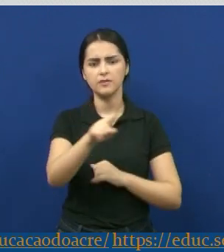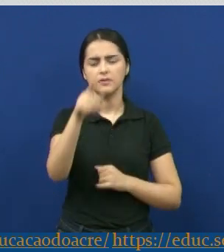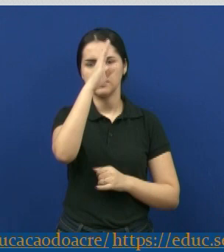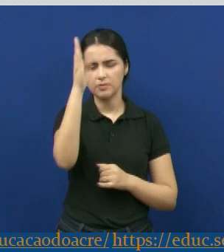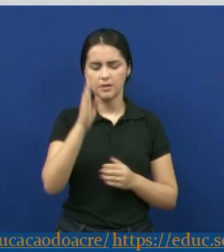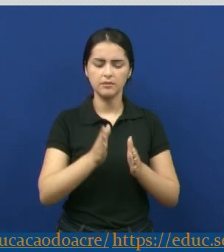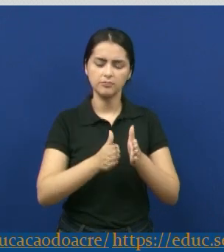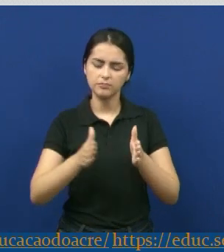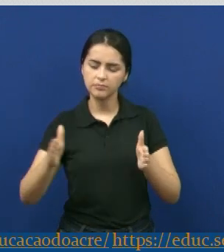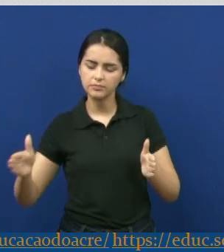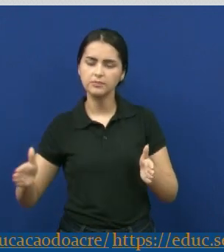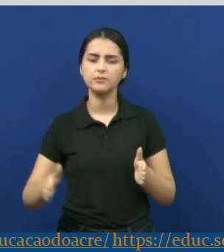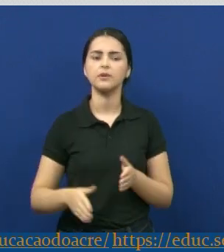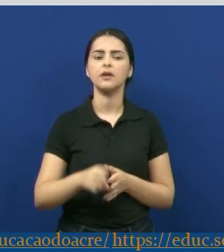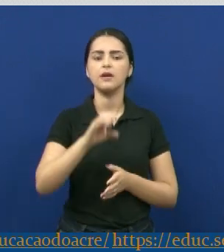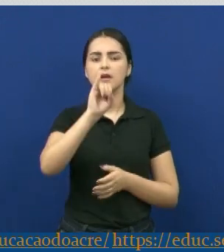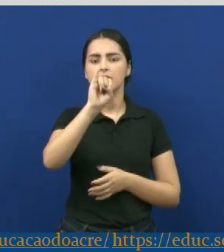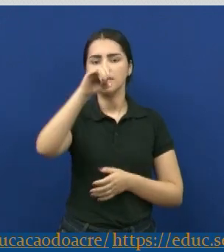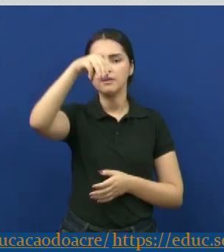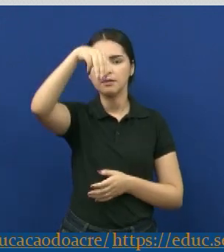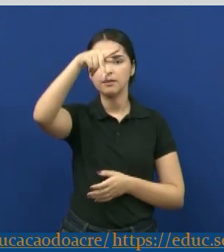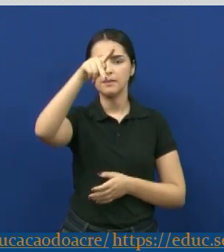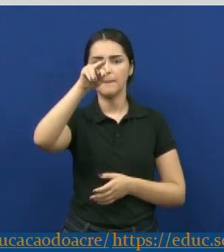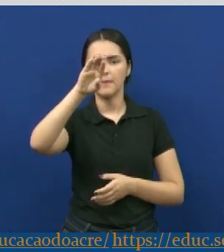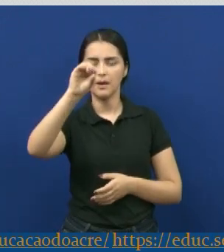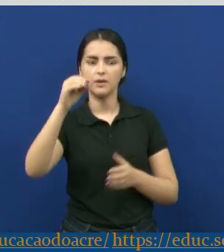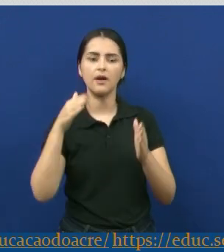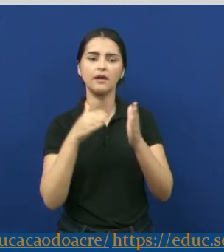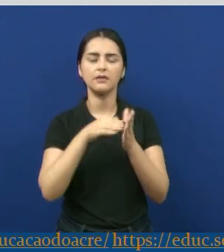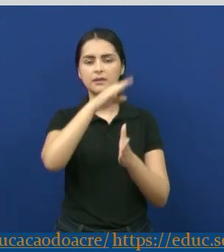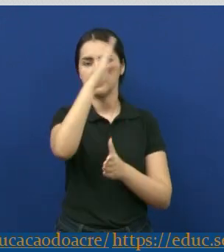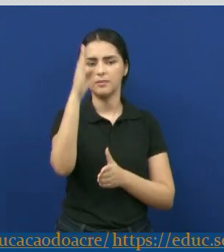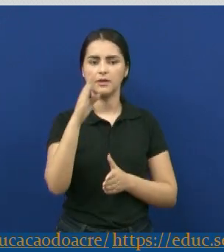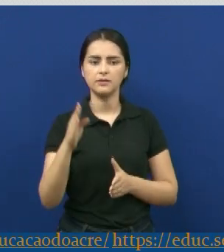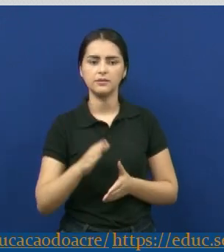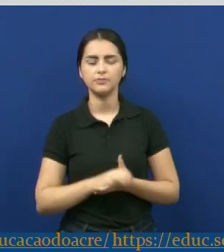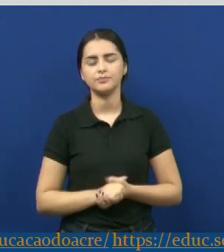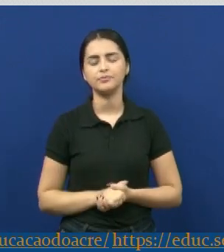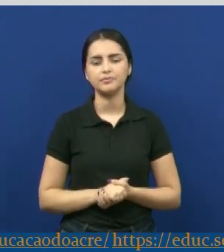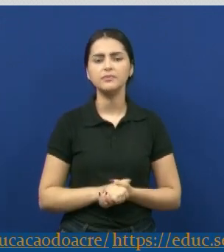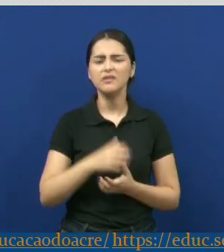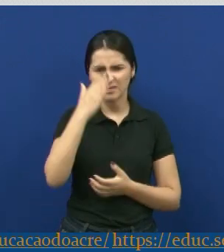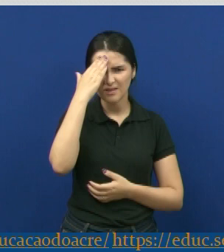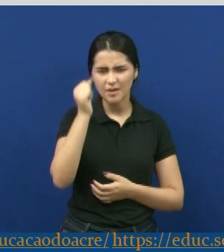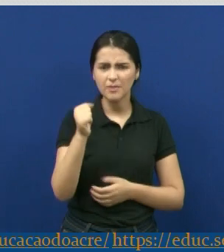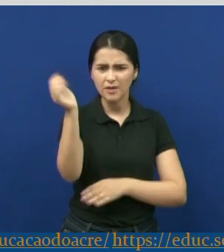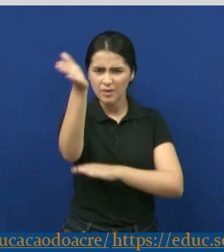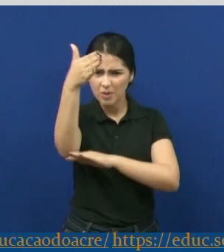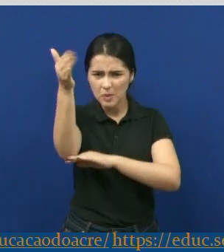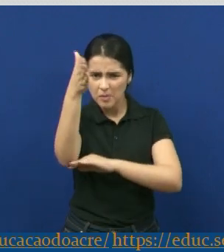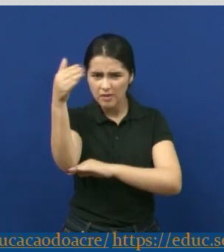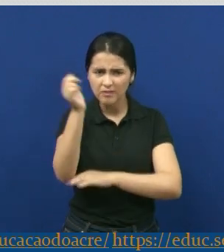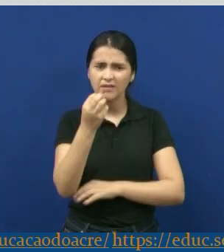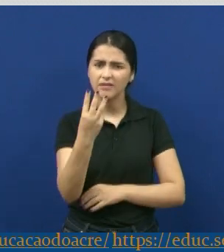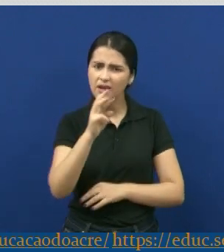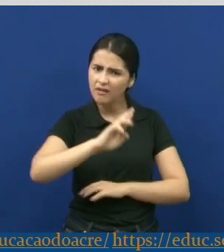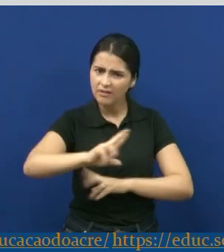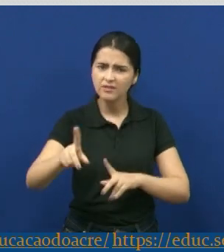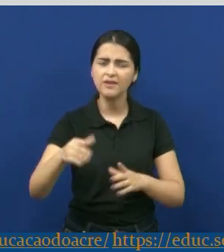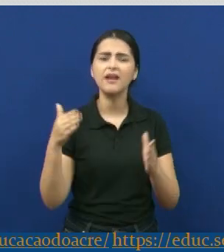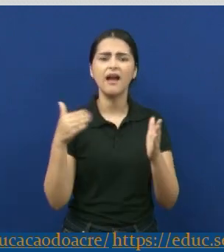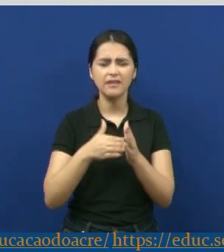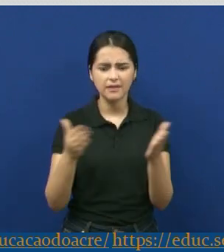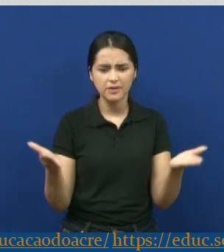Brasil Império até Brasil República. E vocês sabiam que o Brasil teve 3 bandeiras diferentes até